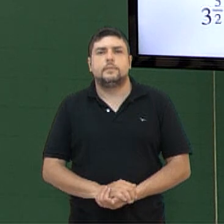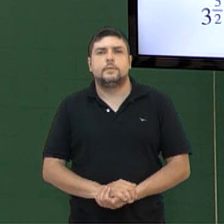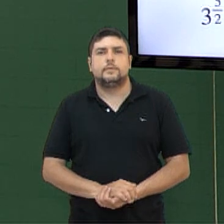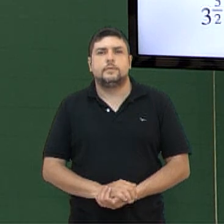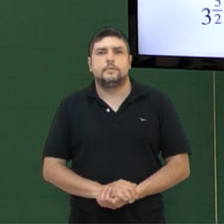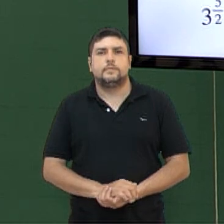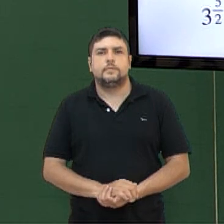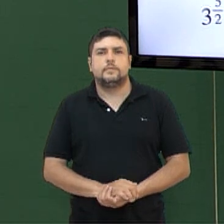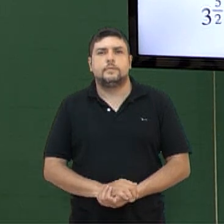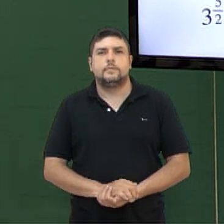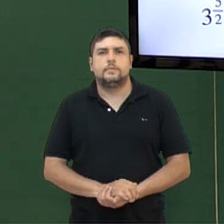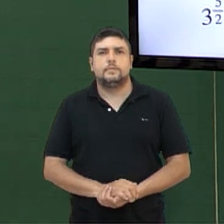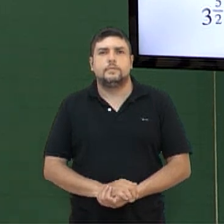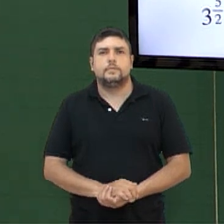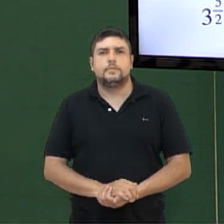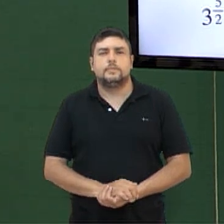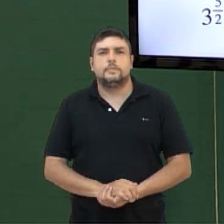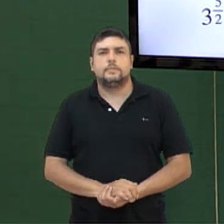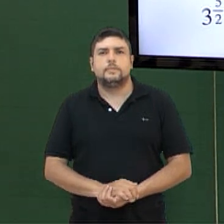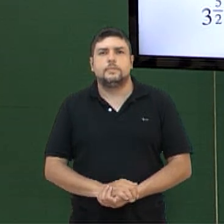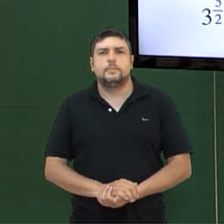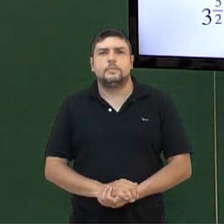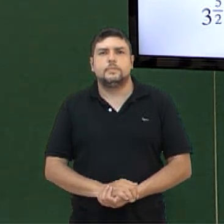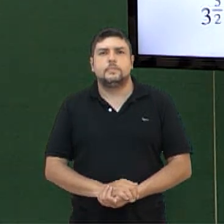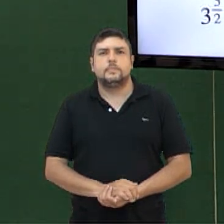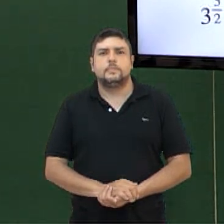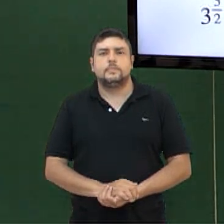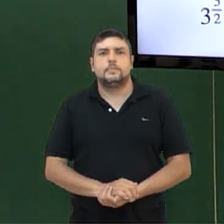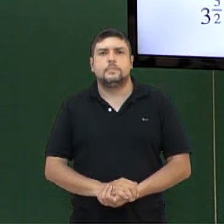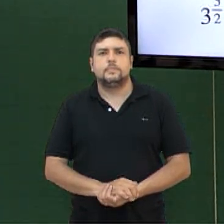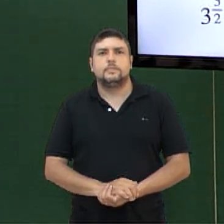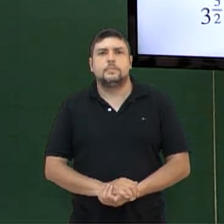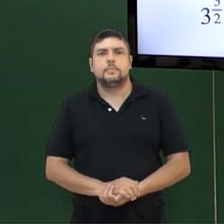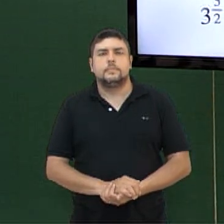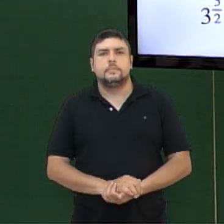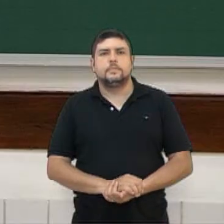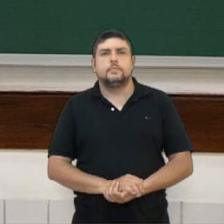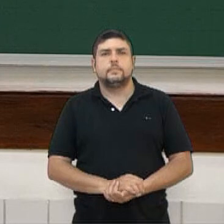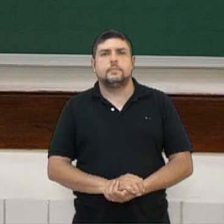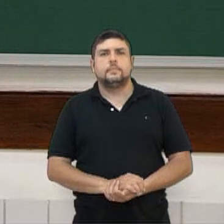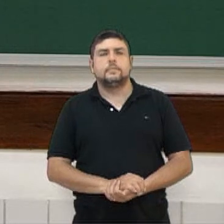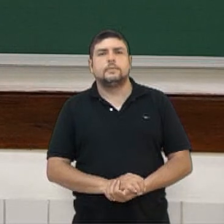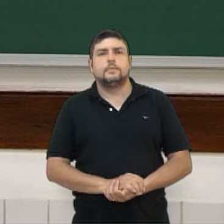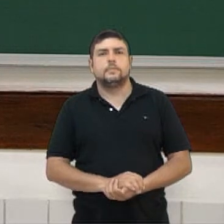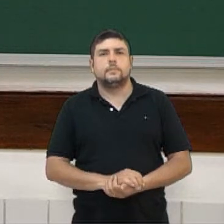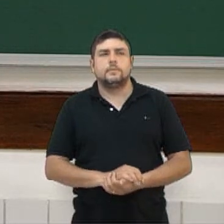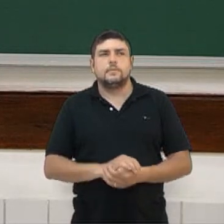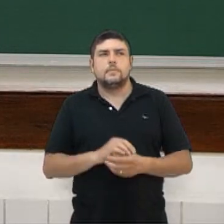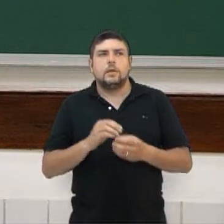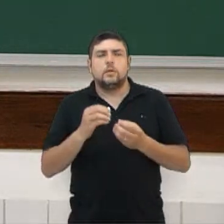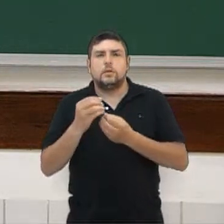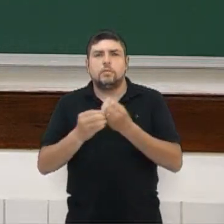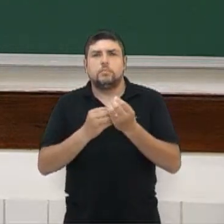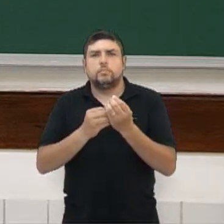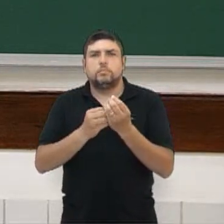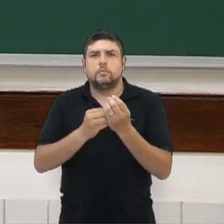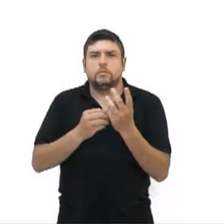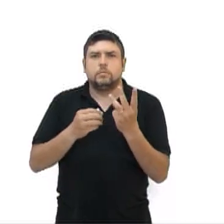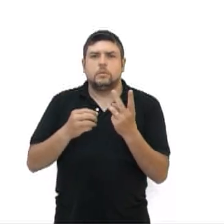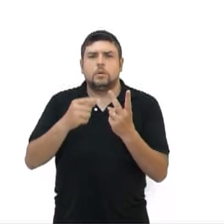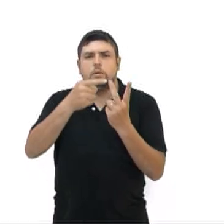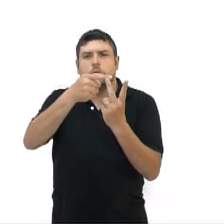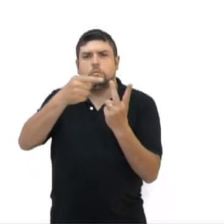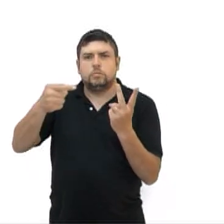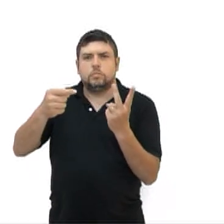vira expoente. E do contrário, pode, deve, olha só. Raiz cúbica de 3 ao quadrado. Agora, eu vou